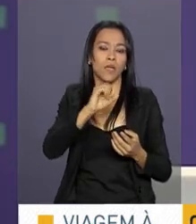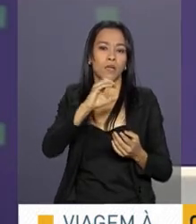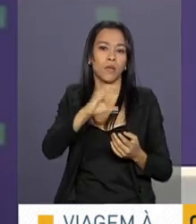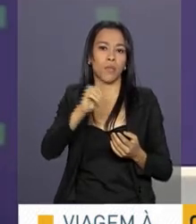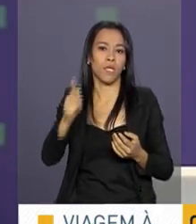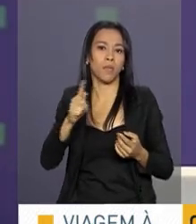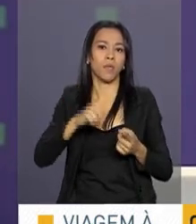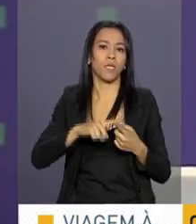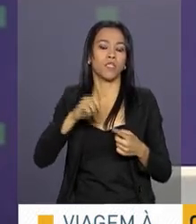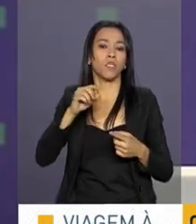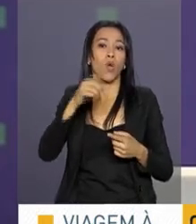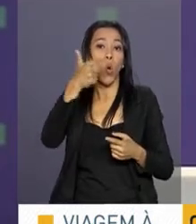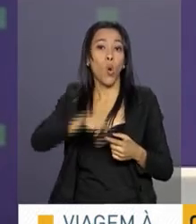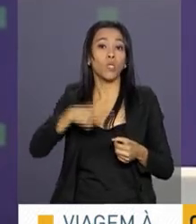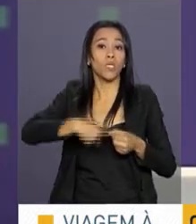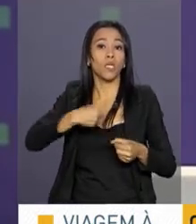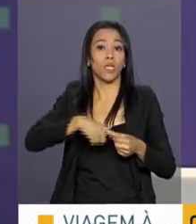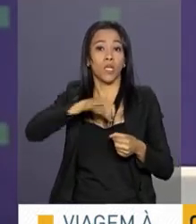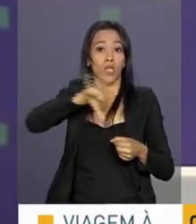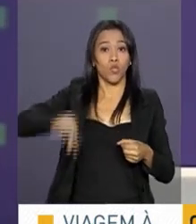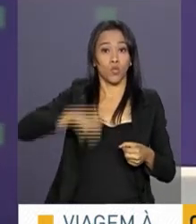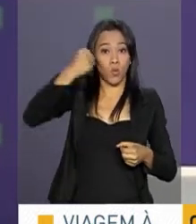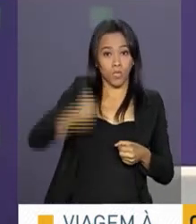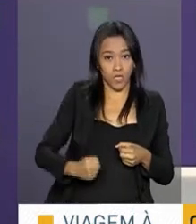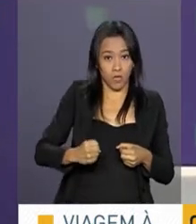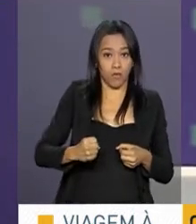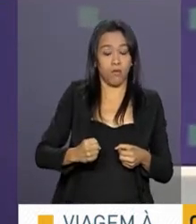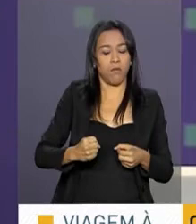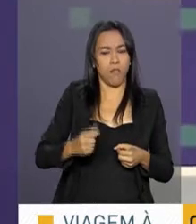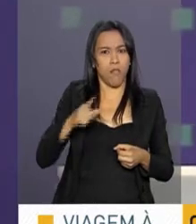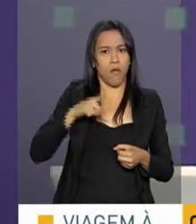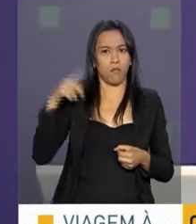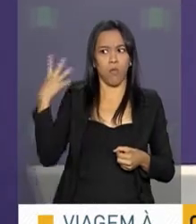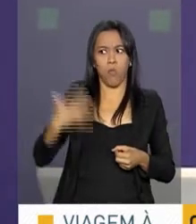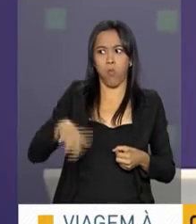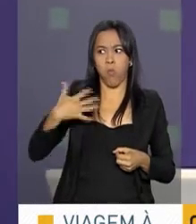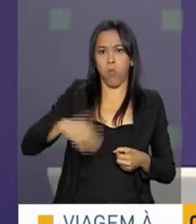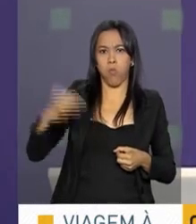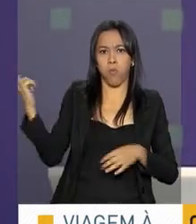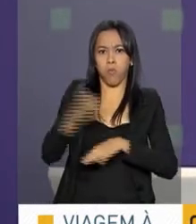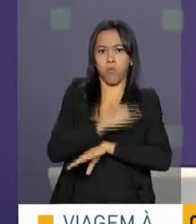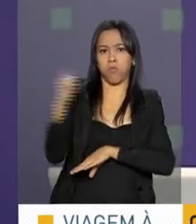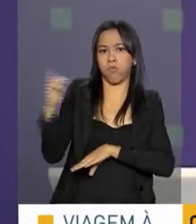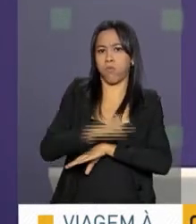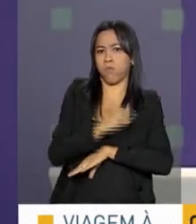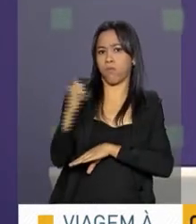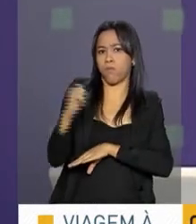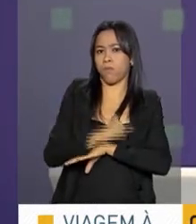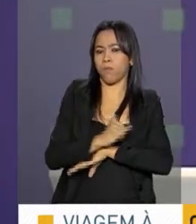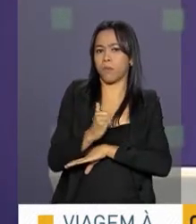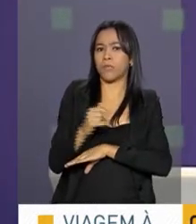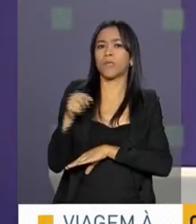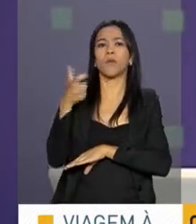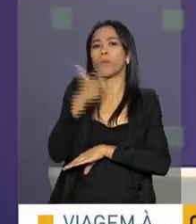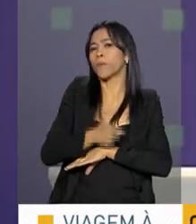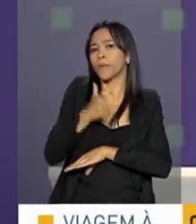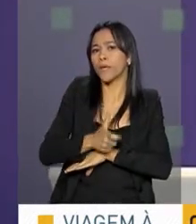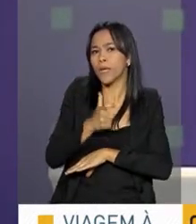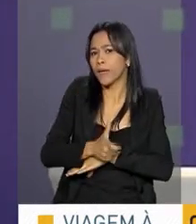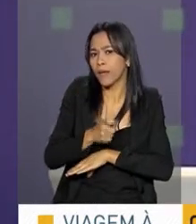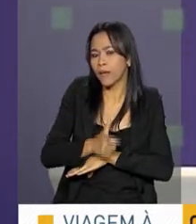do Norte, uma região, né, onde os aeroportos têm grande potencial de crescimento, uma região, né,